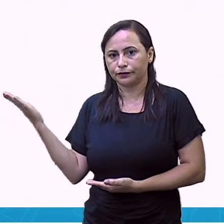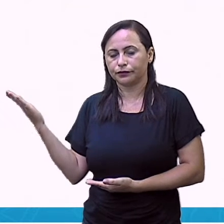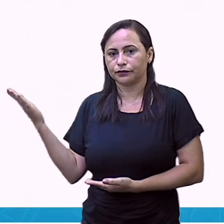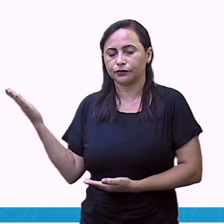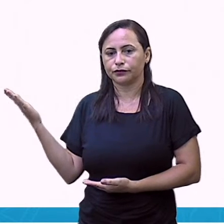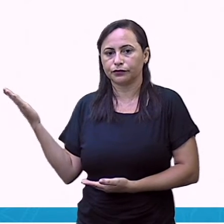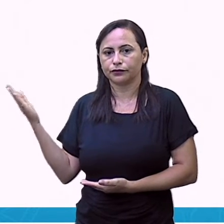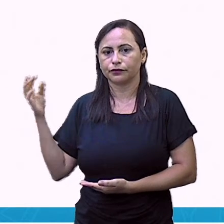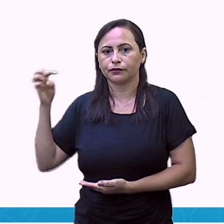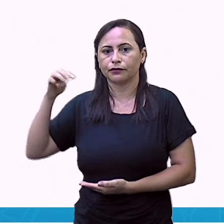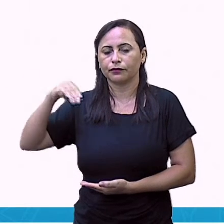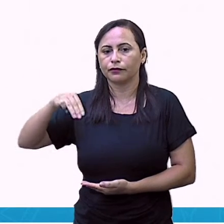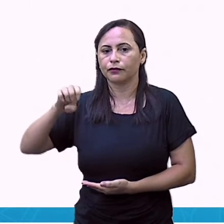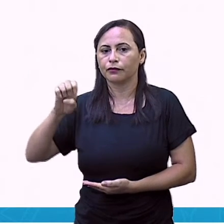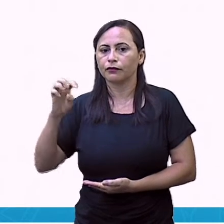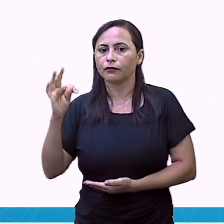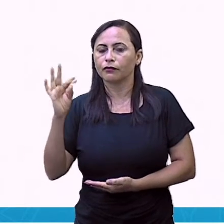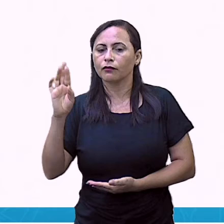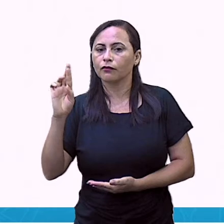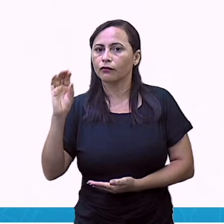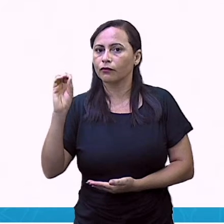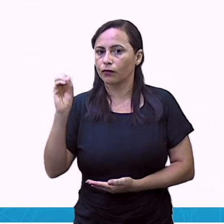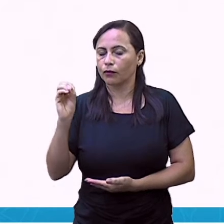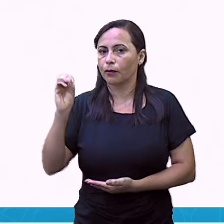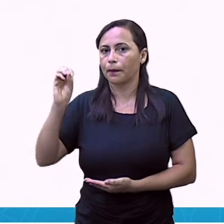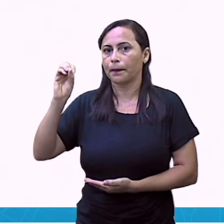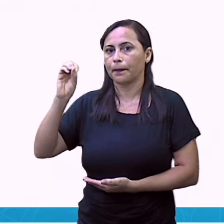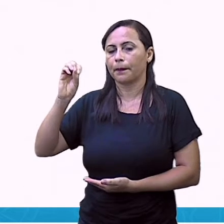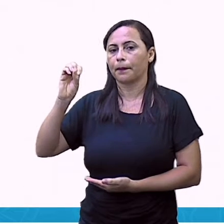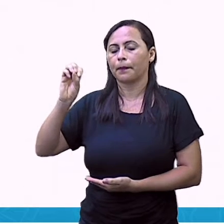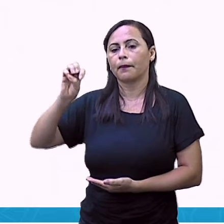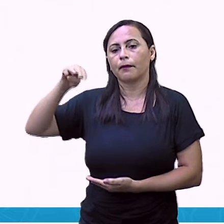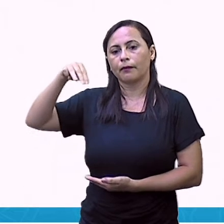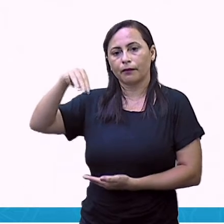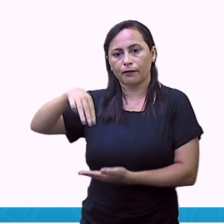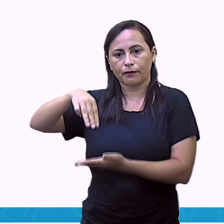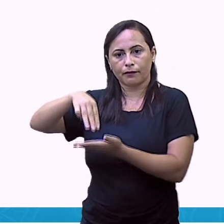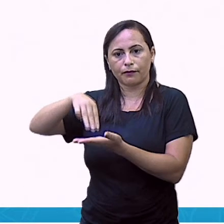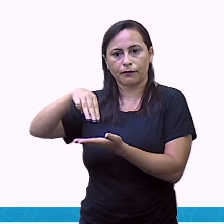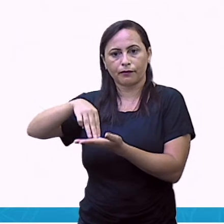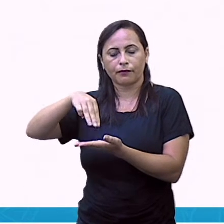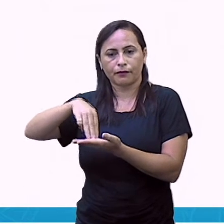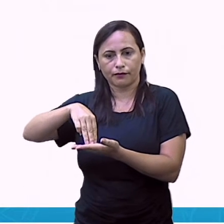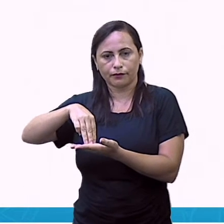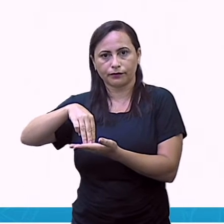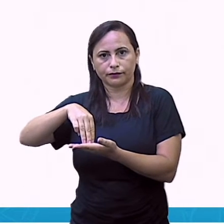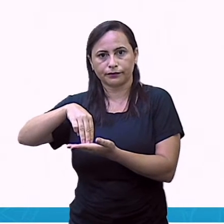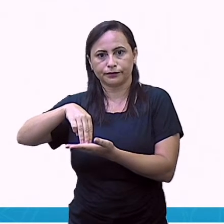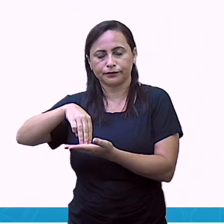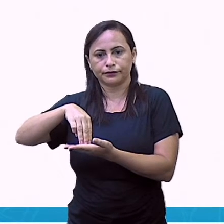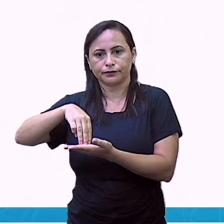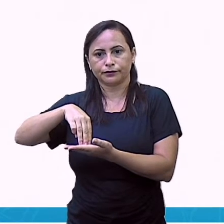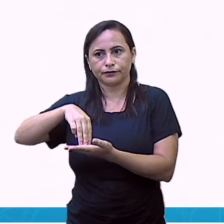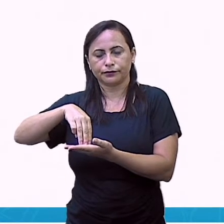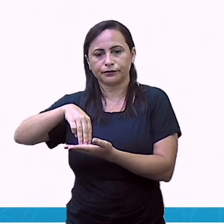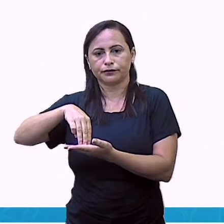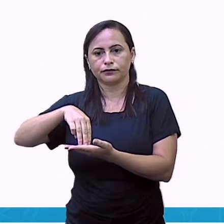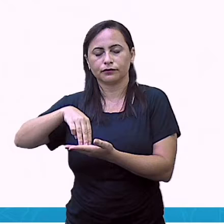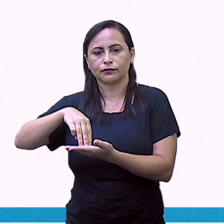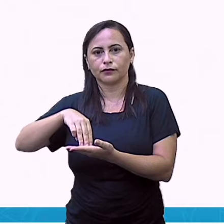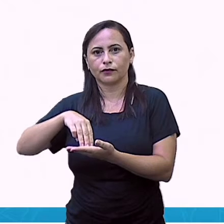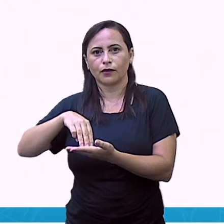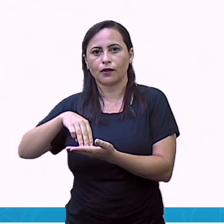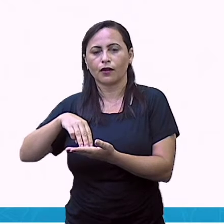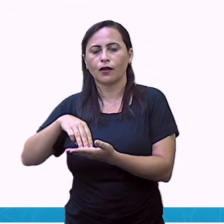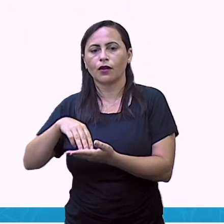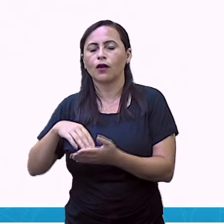e submúltiplos do metro. Comecei aqui pelo metro. O metro é representado pela letra M. Então, quando